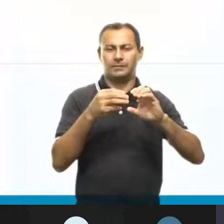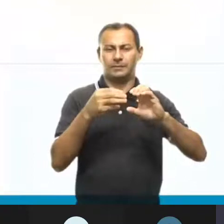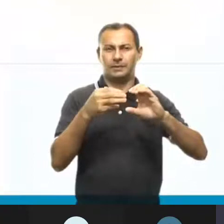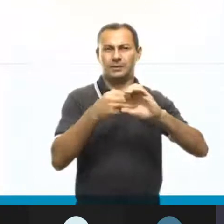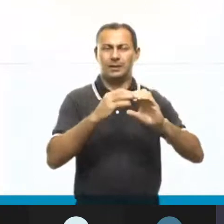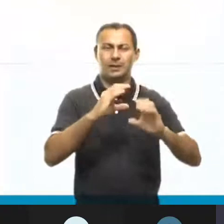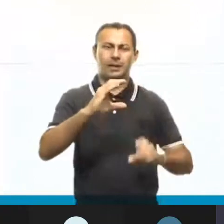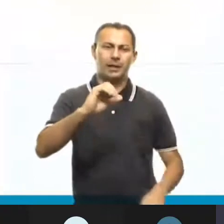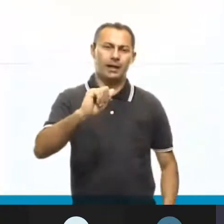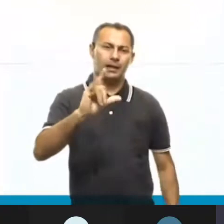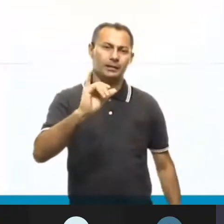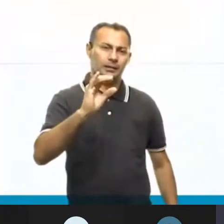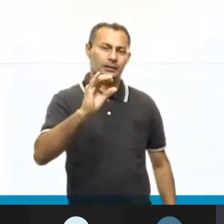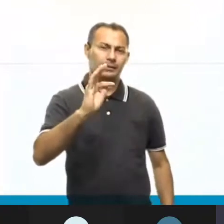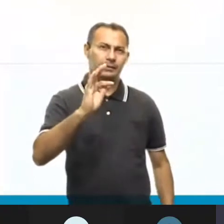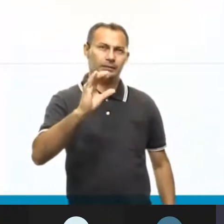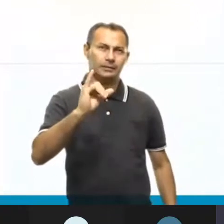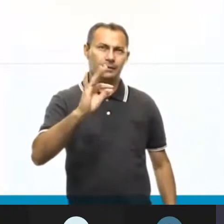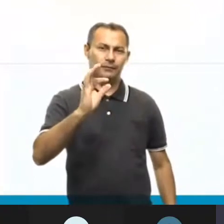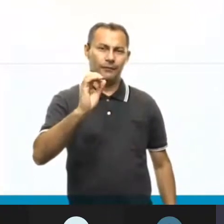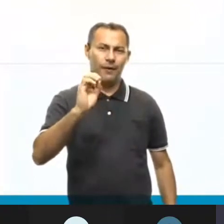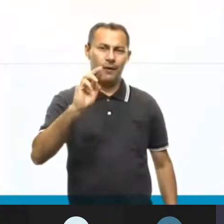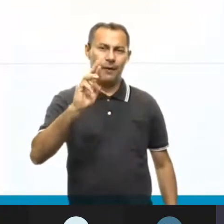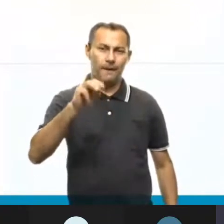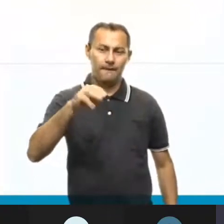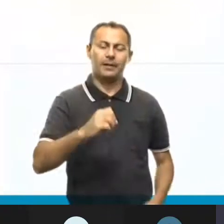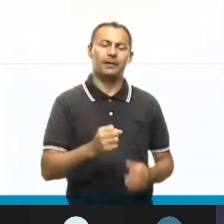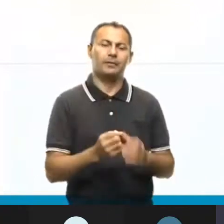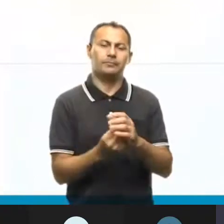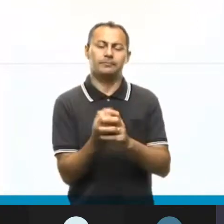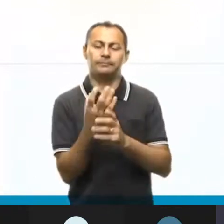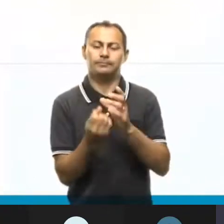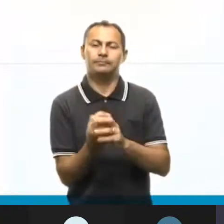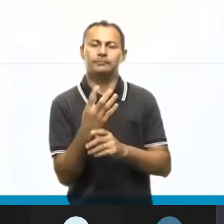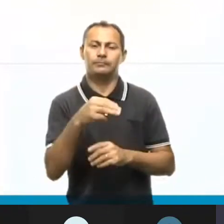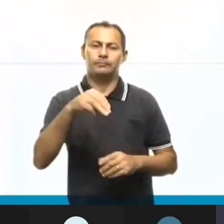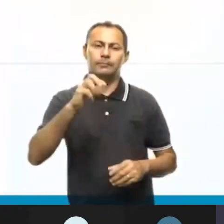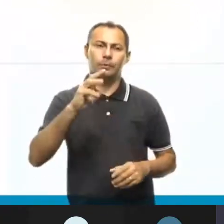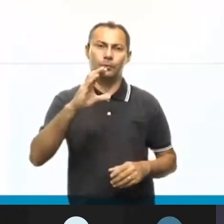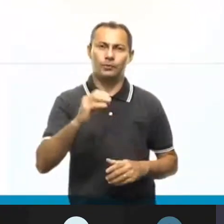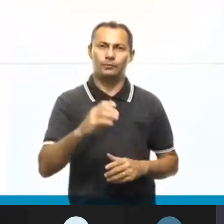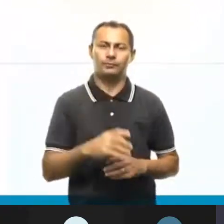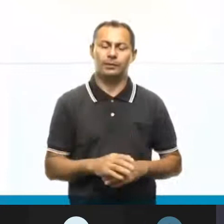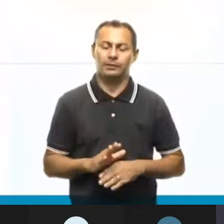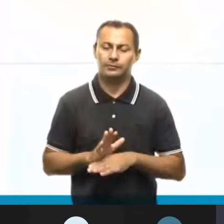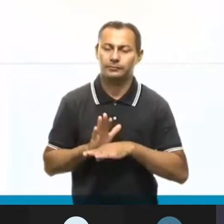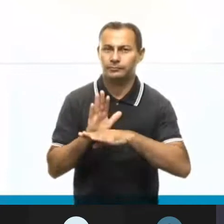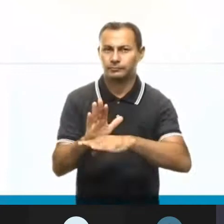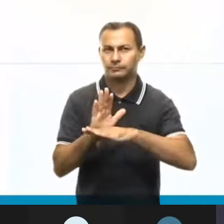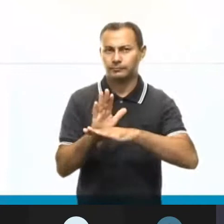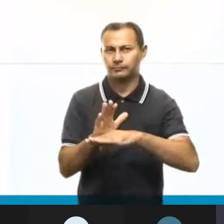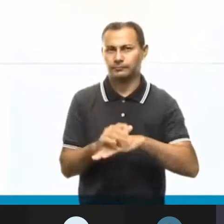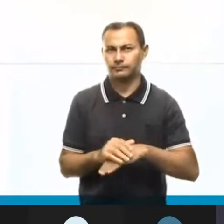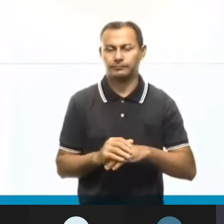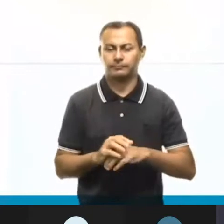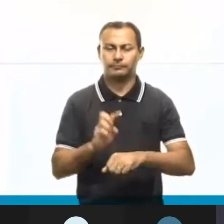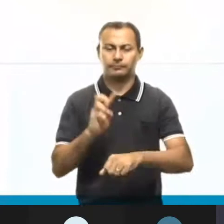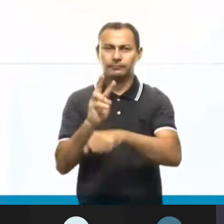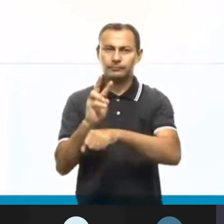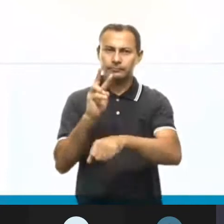célula caliciforme. A célula caliciforme, como eu falei, ela é produtora de muco, né? Então, ela auxilia aí